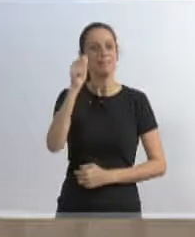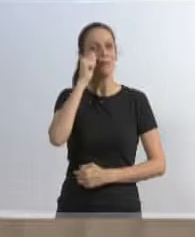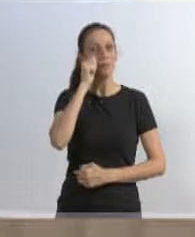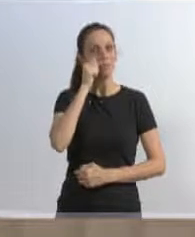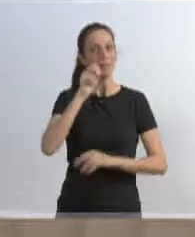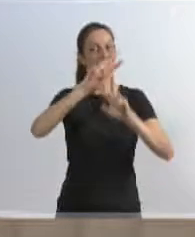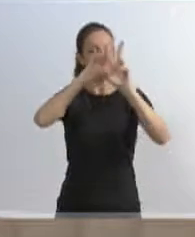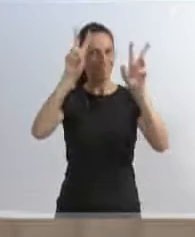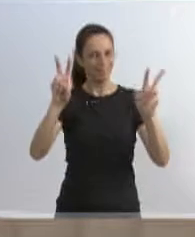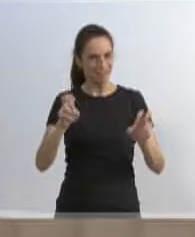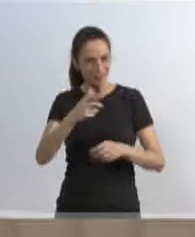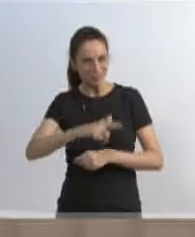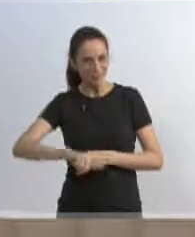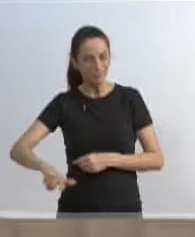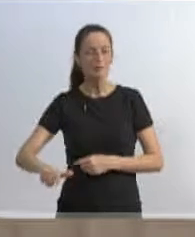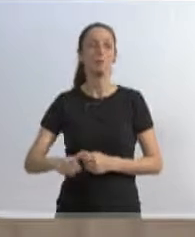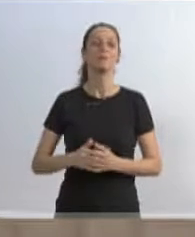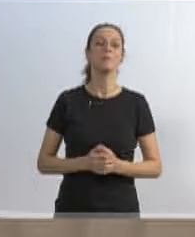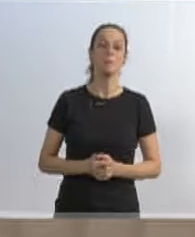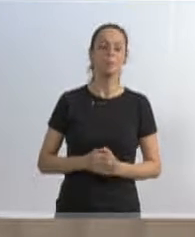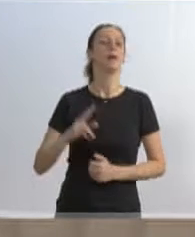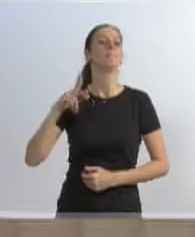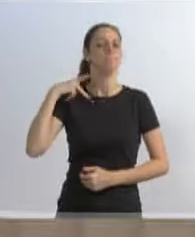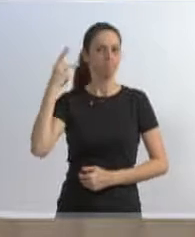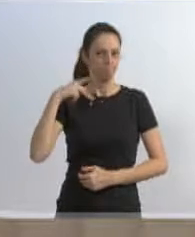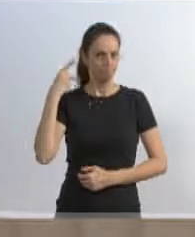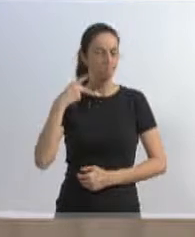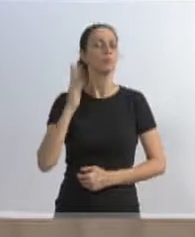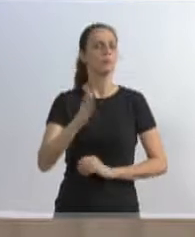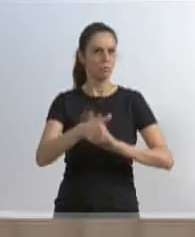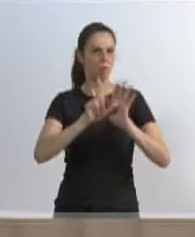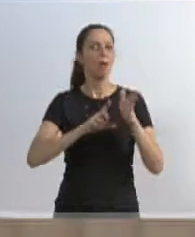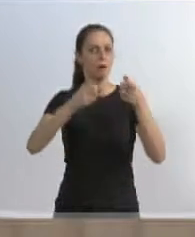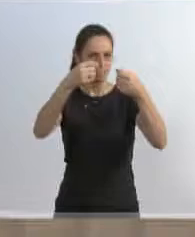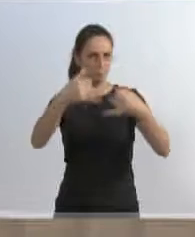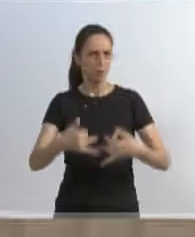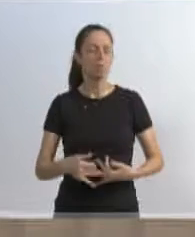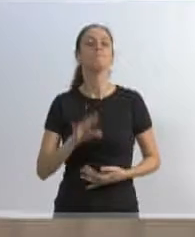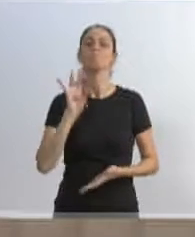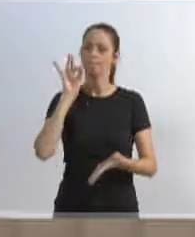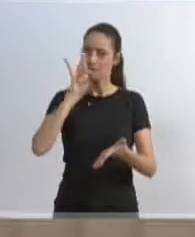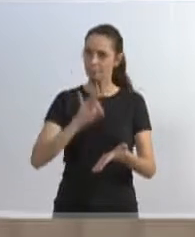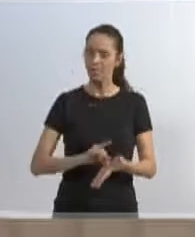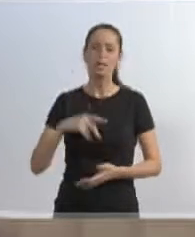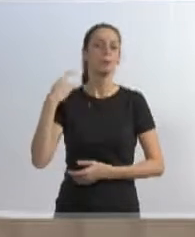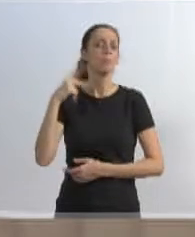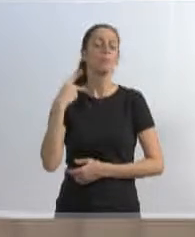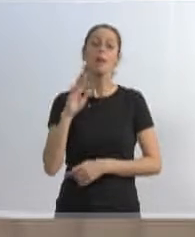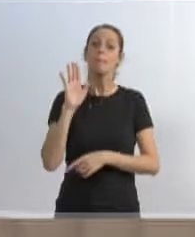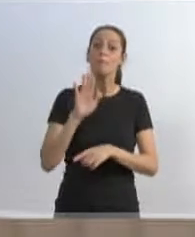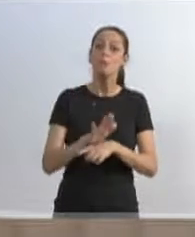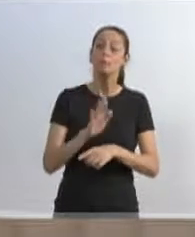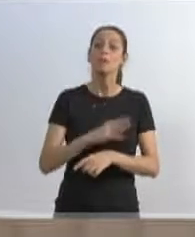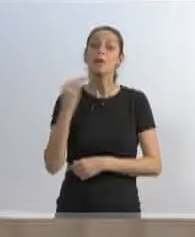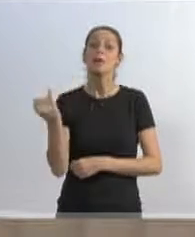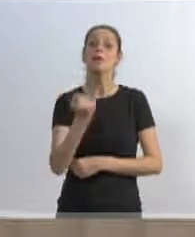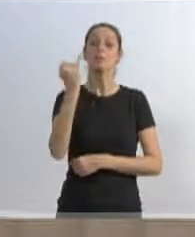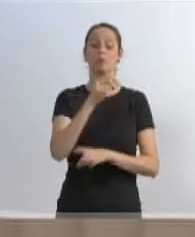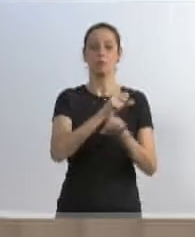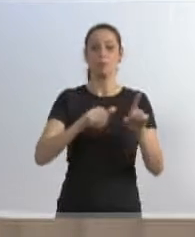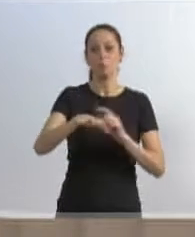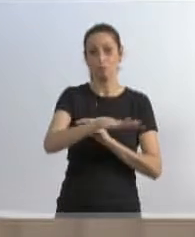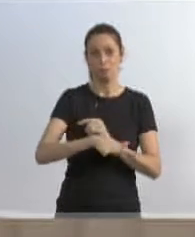levantar esse tema nesta casa a política como muito bem mencionada uma atividade inerente ao ser humano é importantíssima para a transformação social